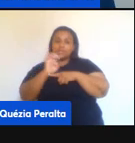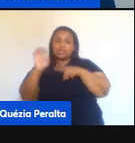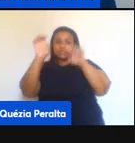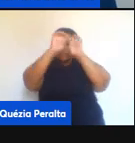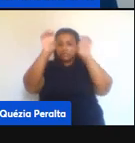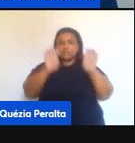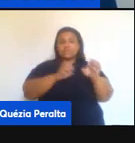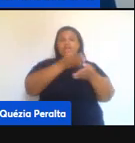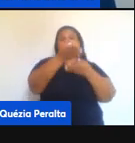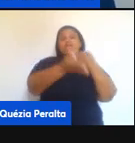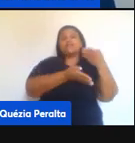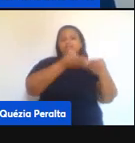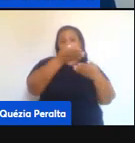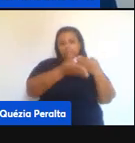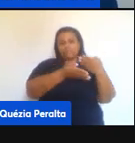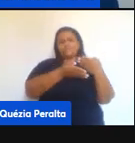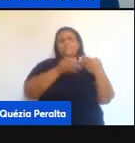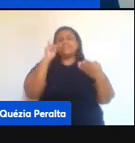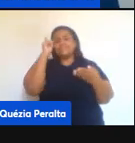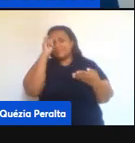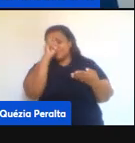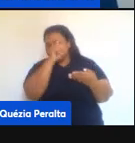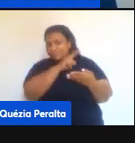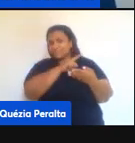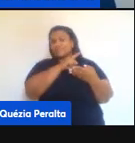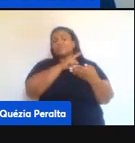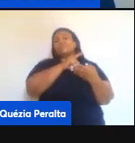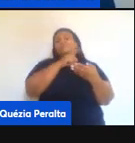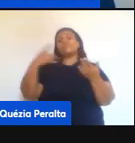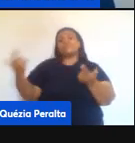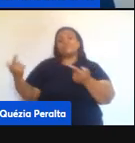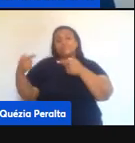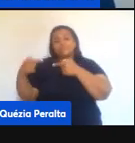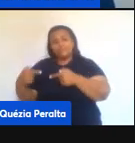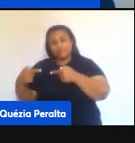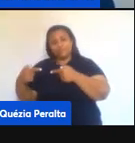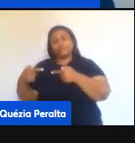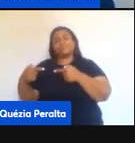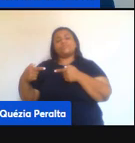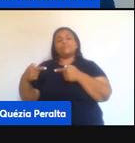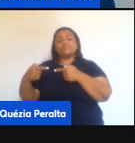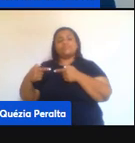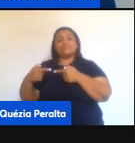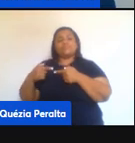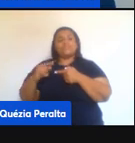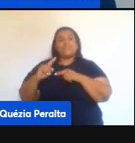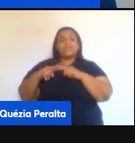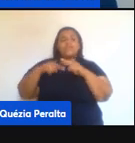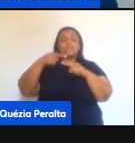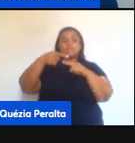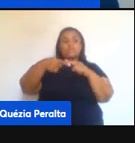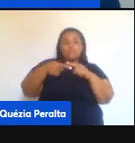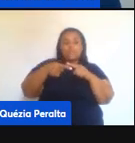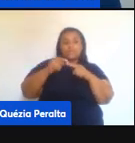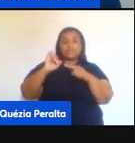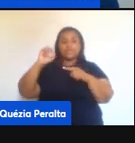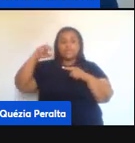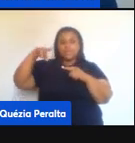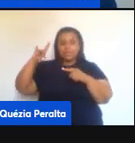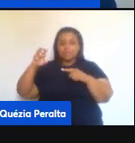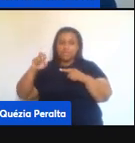relações muito complicadas dentro de um sistema colonial e depois da independência ainda continua com as suas marcas